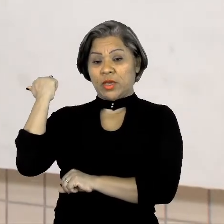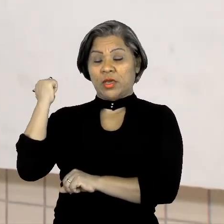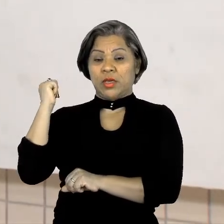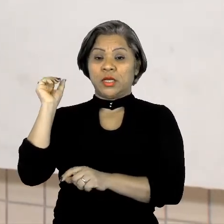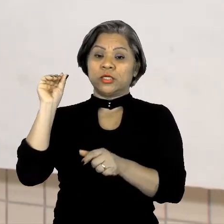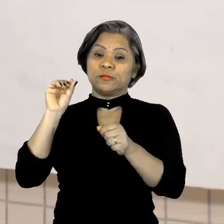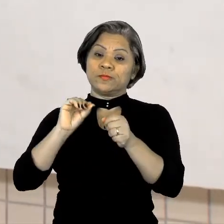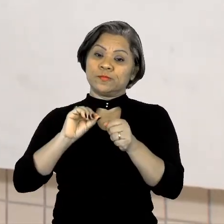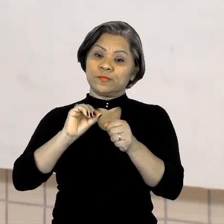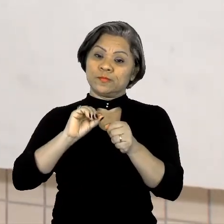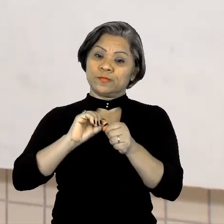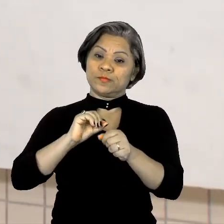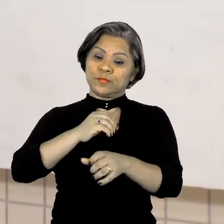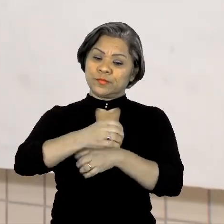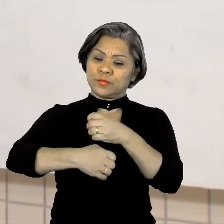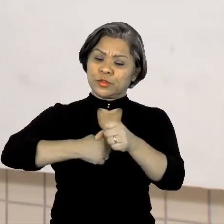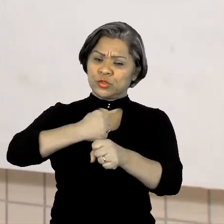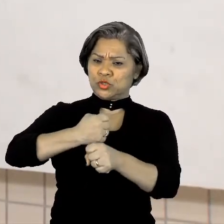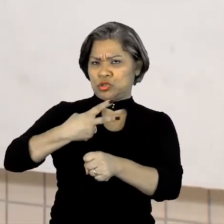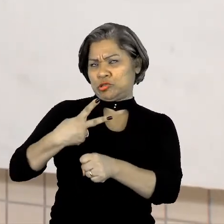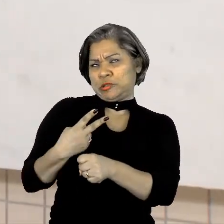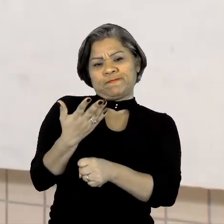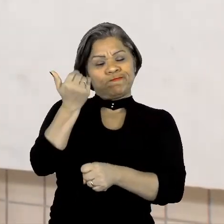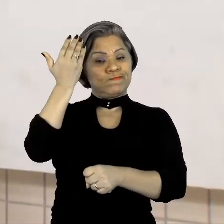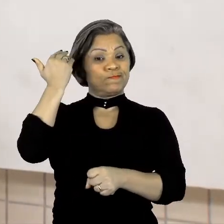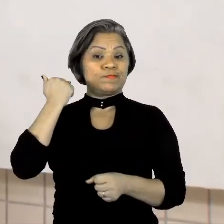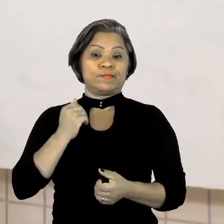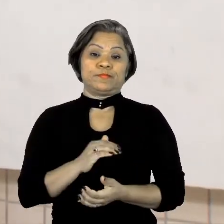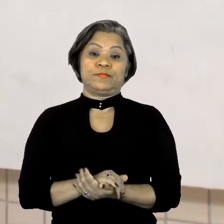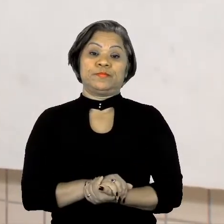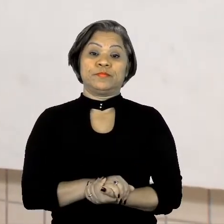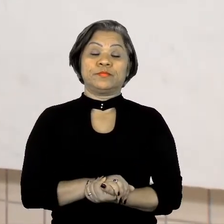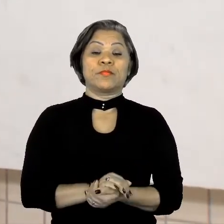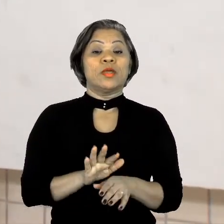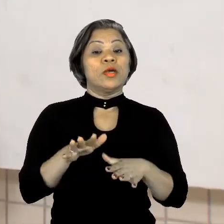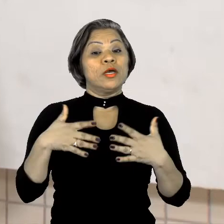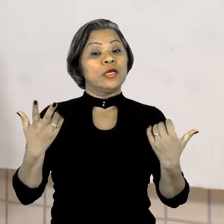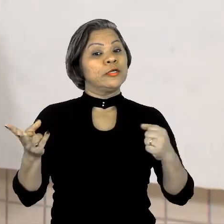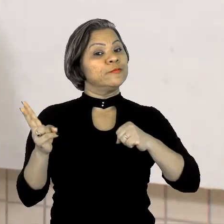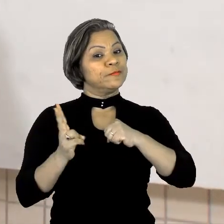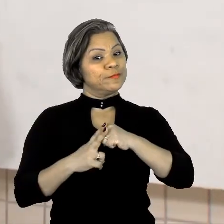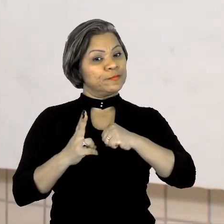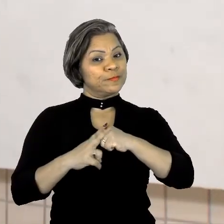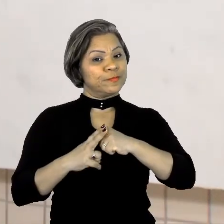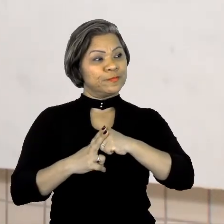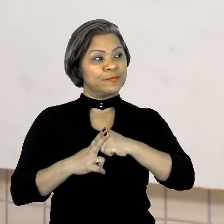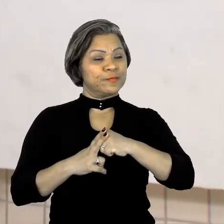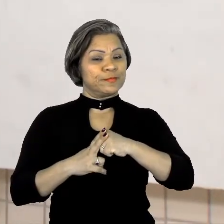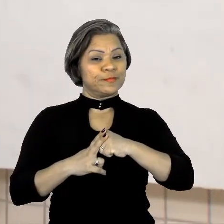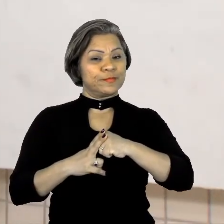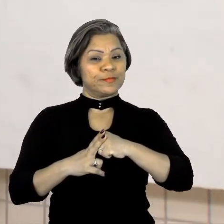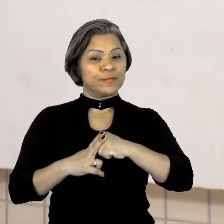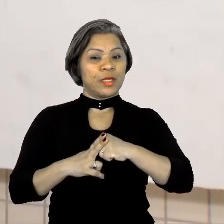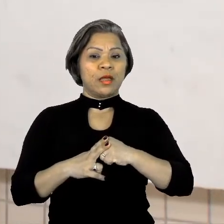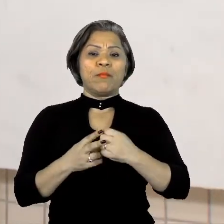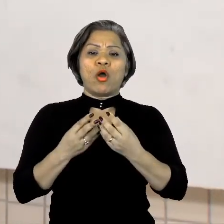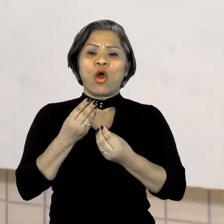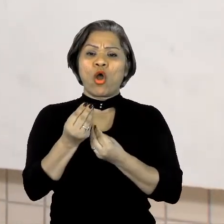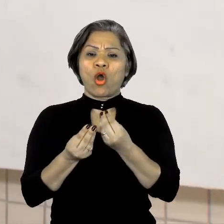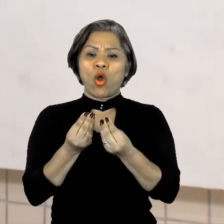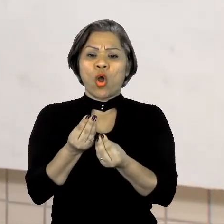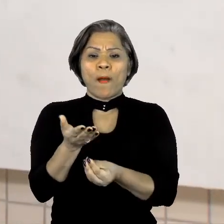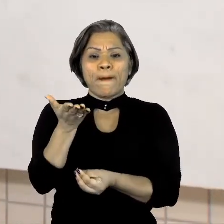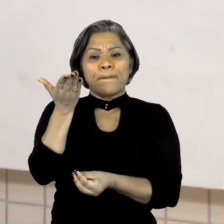ação anterior à outra, tá? Então, esses verbos, eles estão conjugados em qual modo? Pretérito